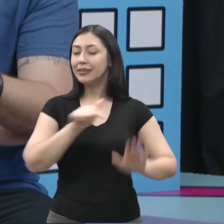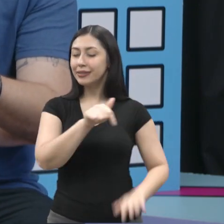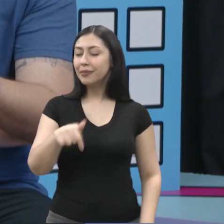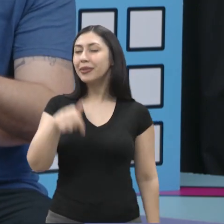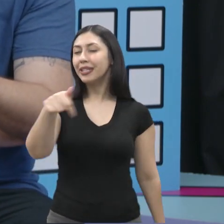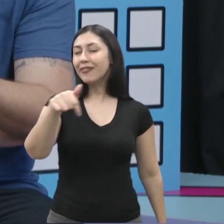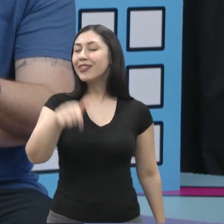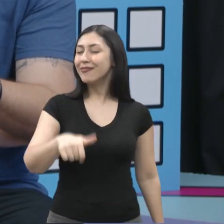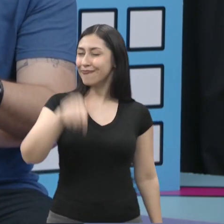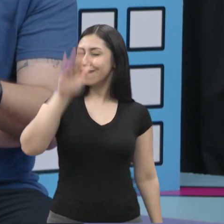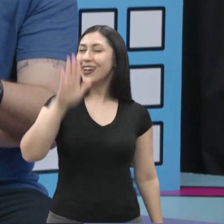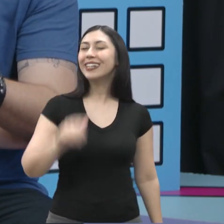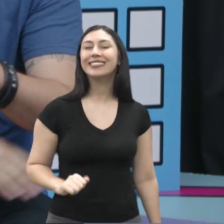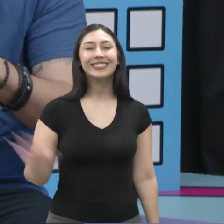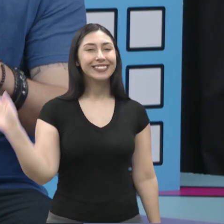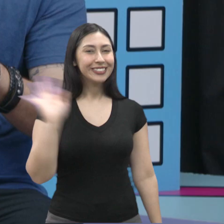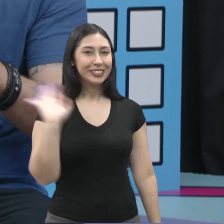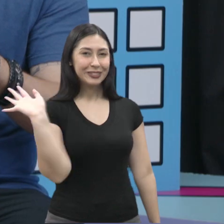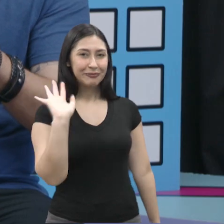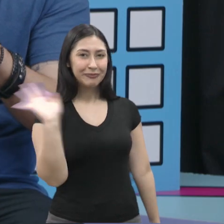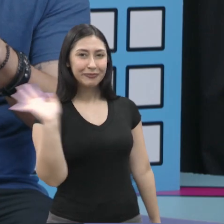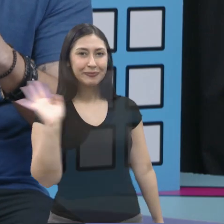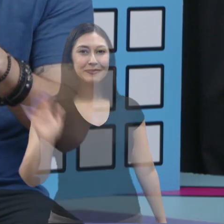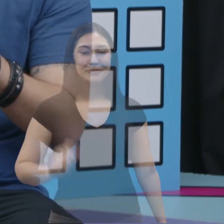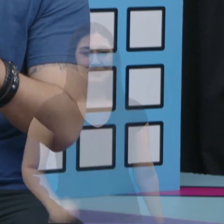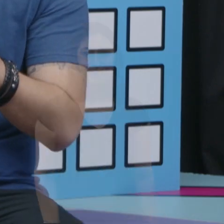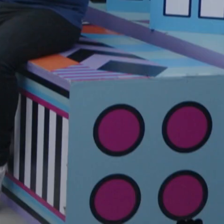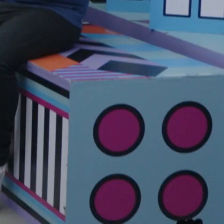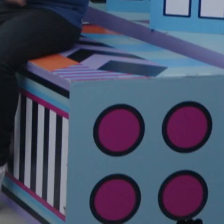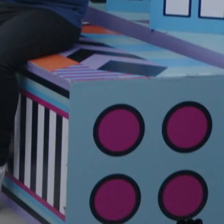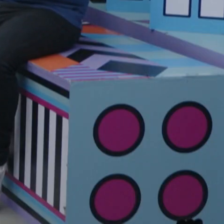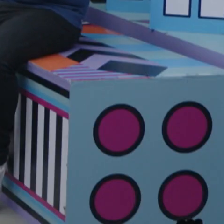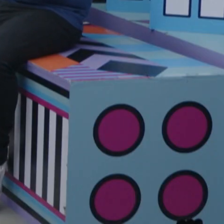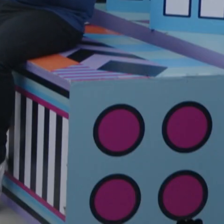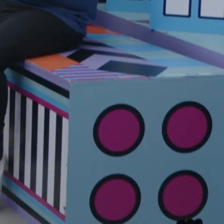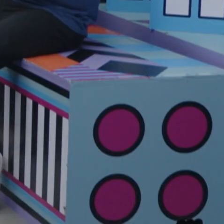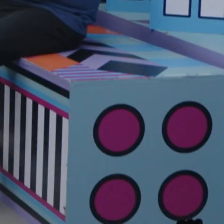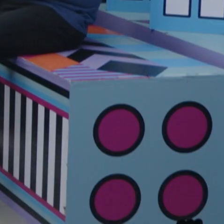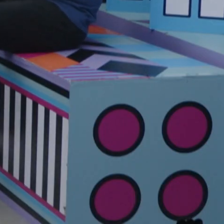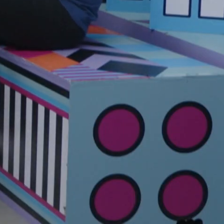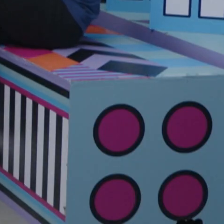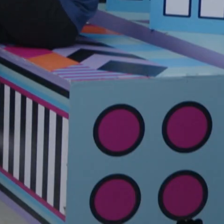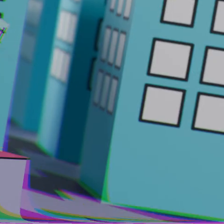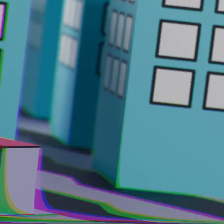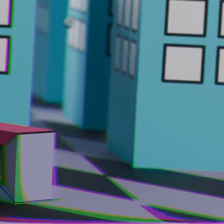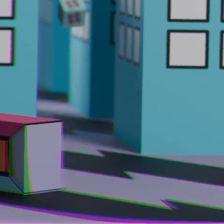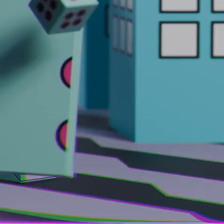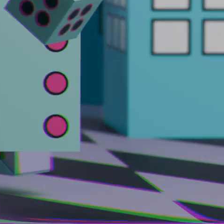Vai ficando por aqui, mas semana que vem tem mais. Até lá. Tchau, tchau.